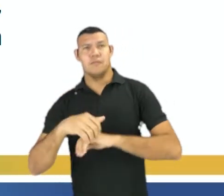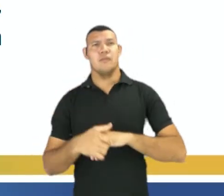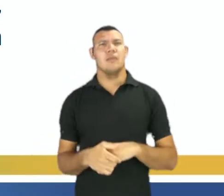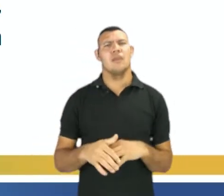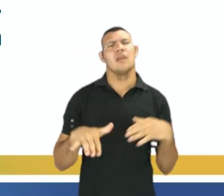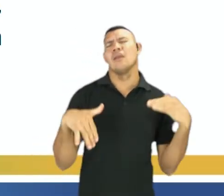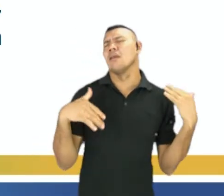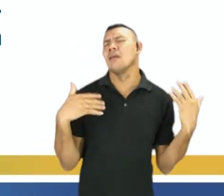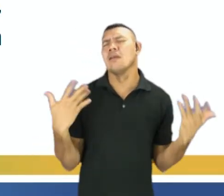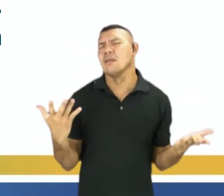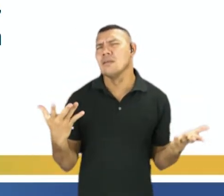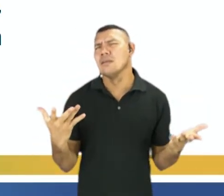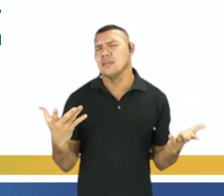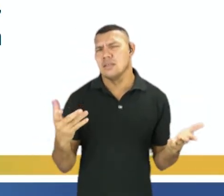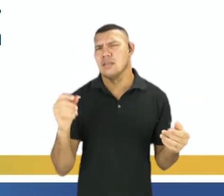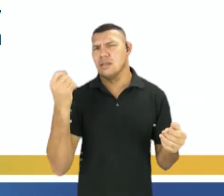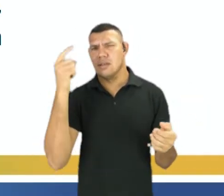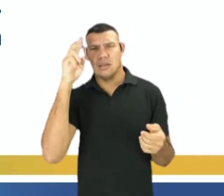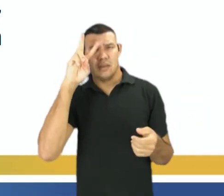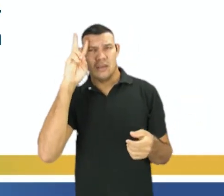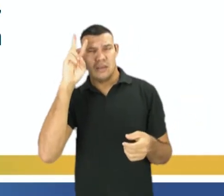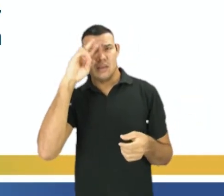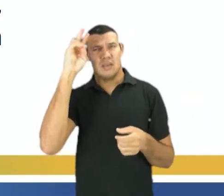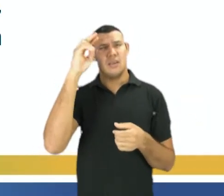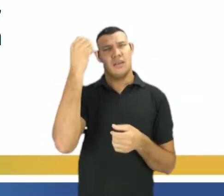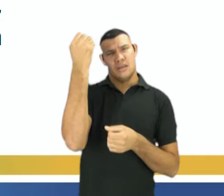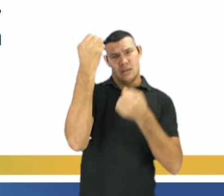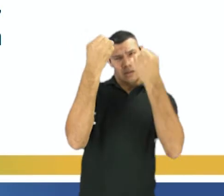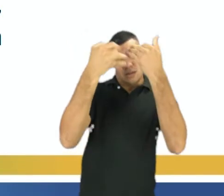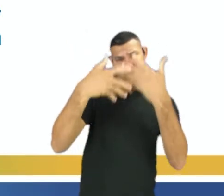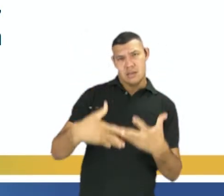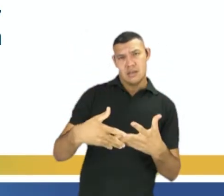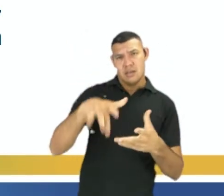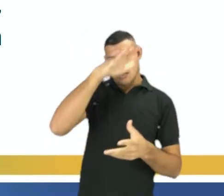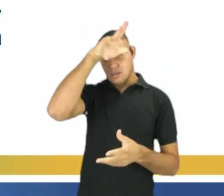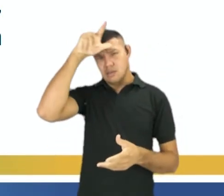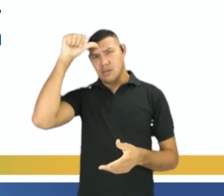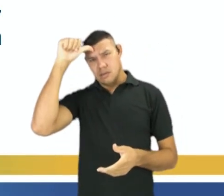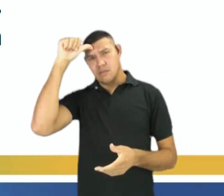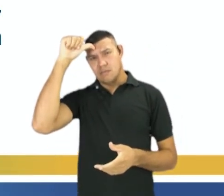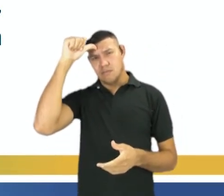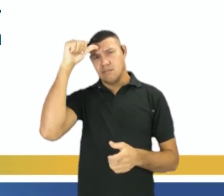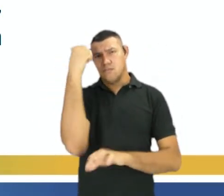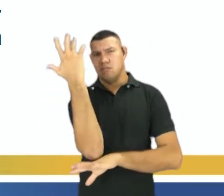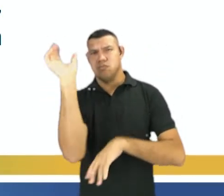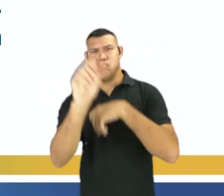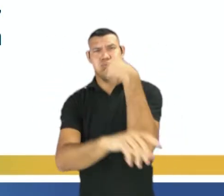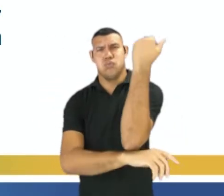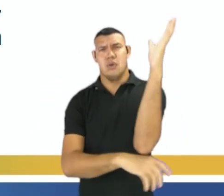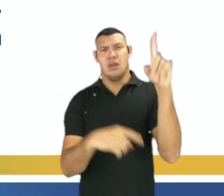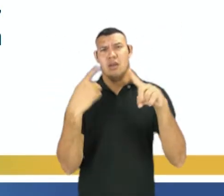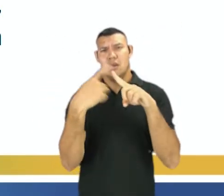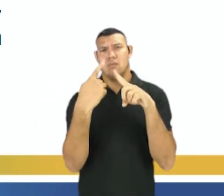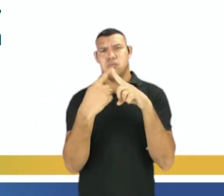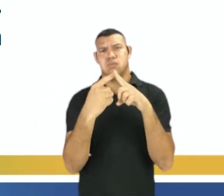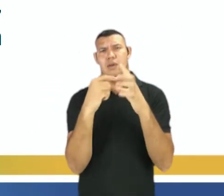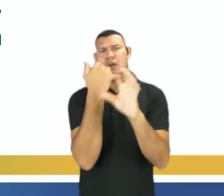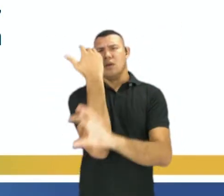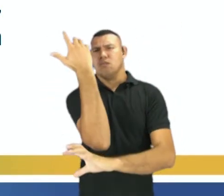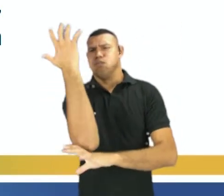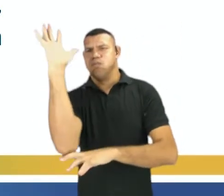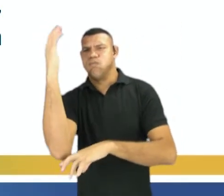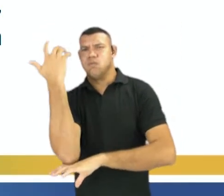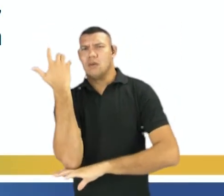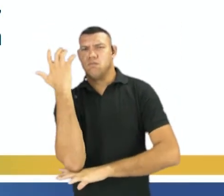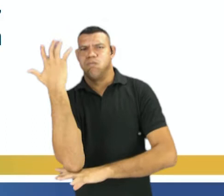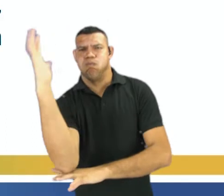falando sobre a floresta amazônica, ela é bastante úmida, né? Pois é o que acontece em função de sua mata fechada, já, né? E a